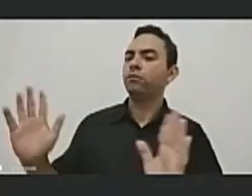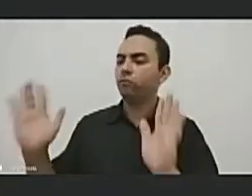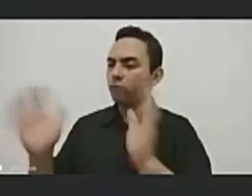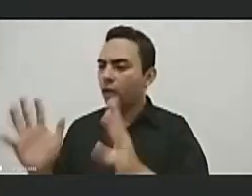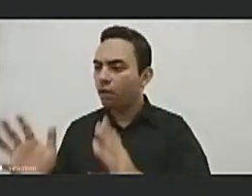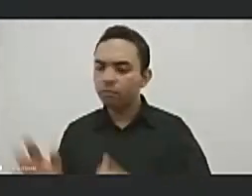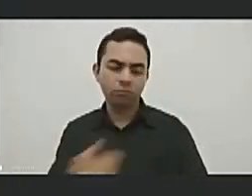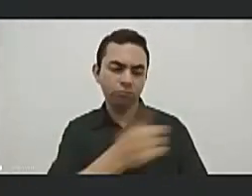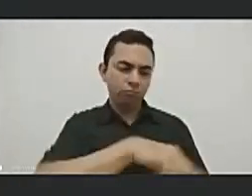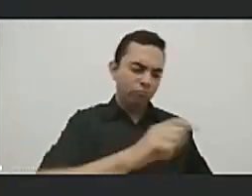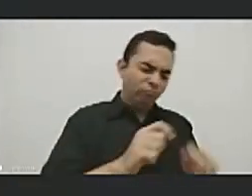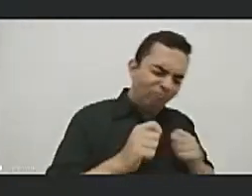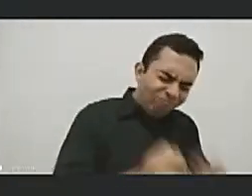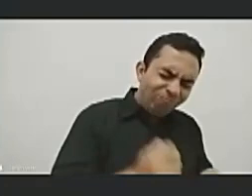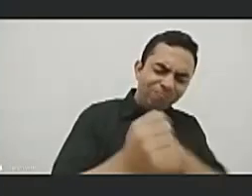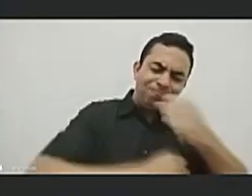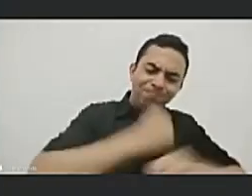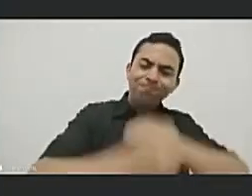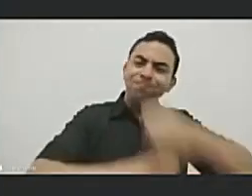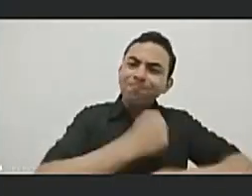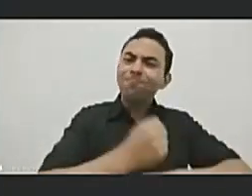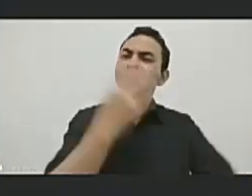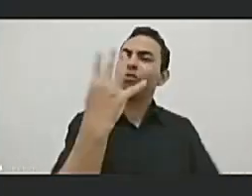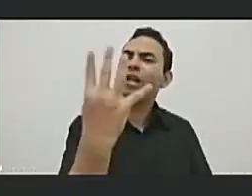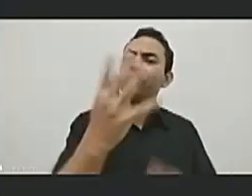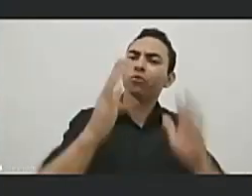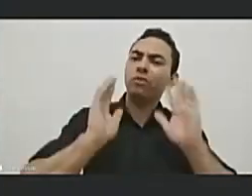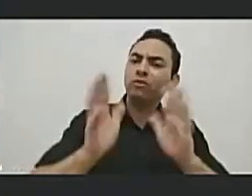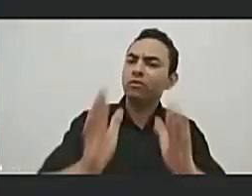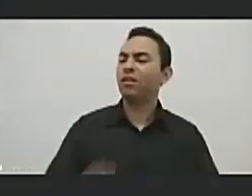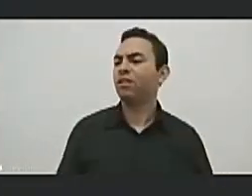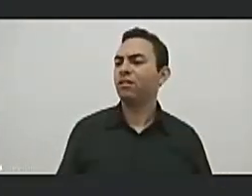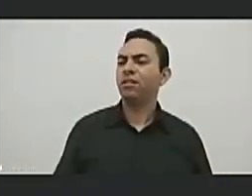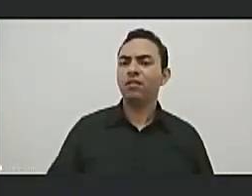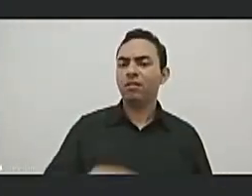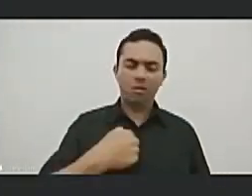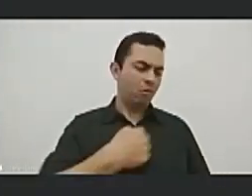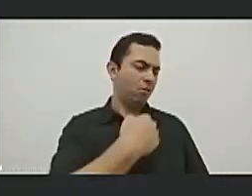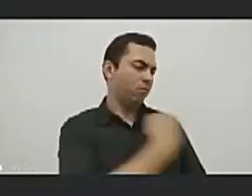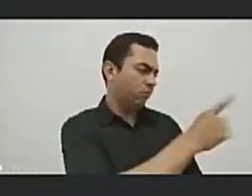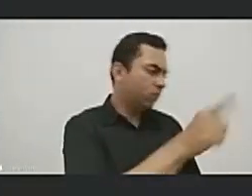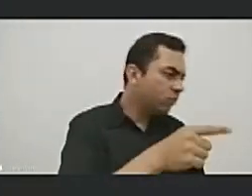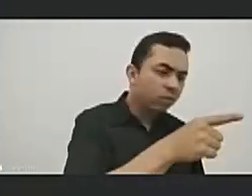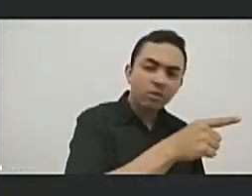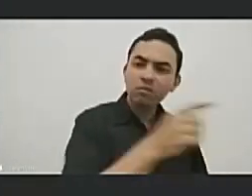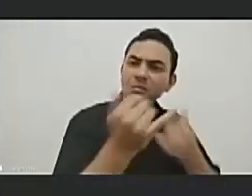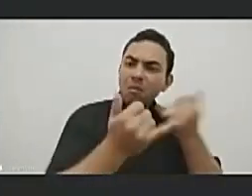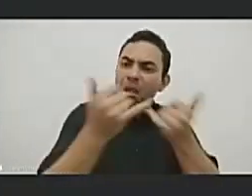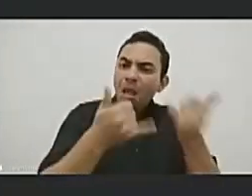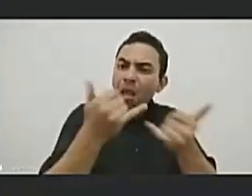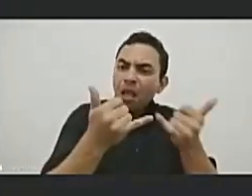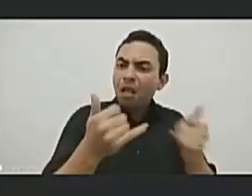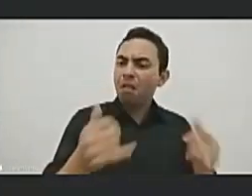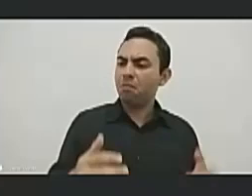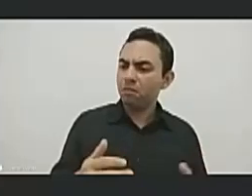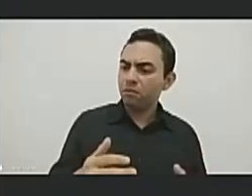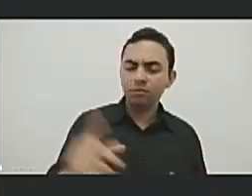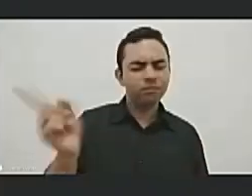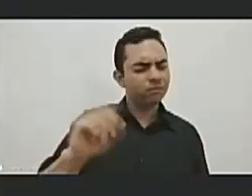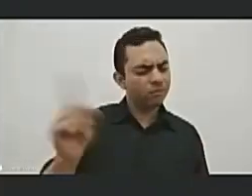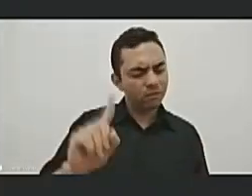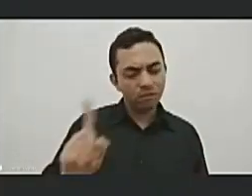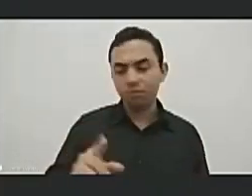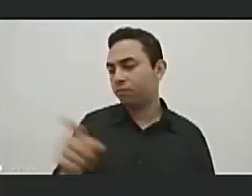lutas quro anos de batalhas e ninguém tá brincando aqui eu acho assim que talvez você não tenha a